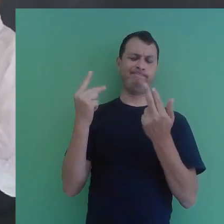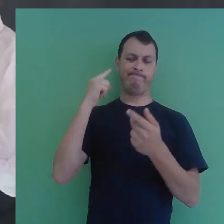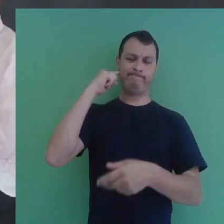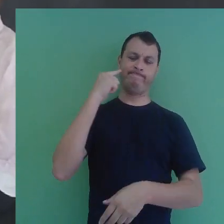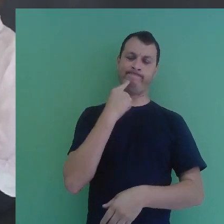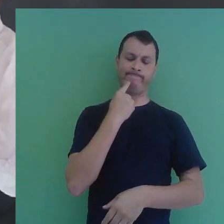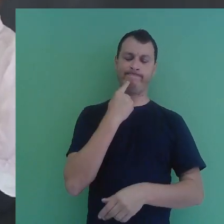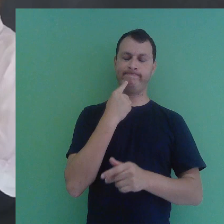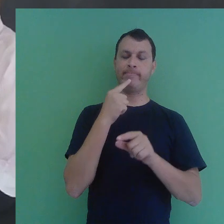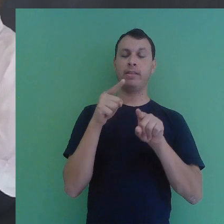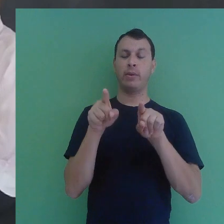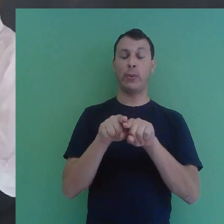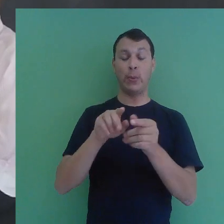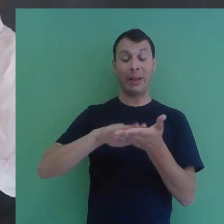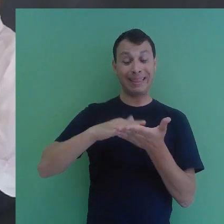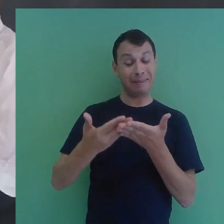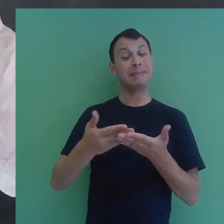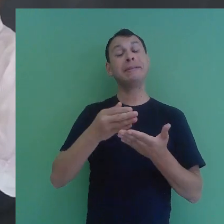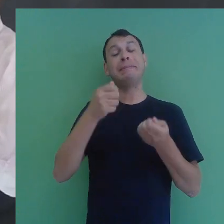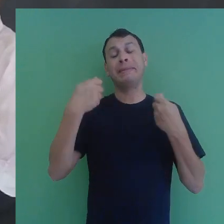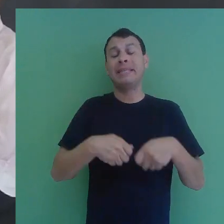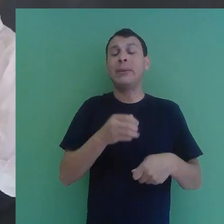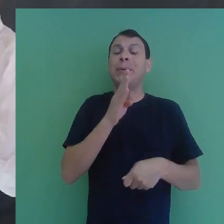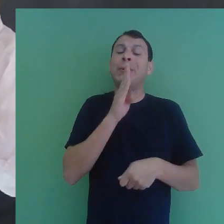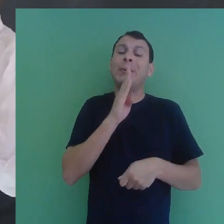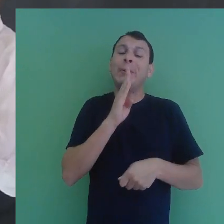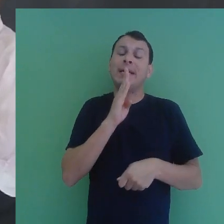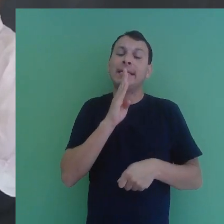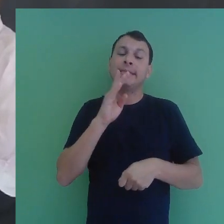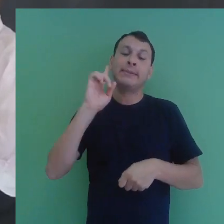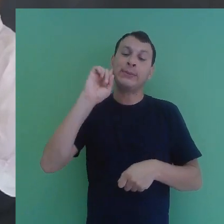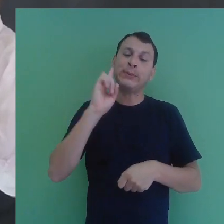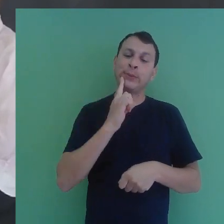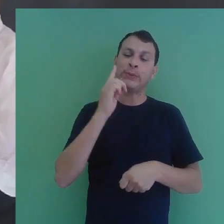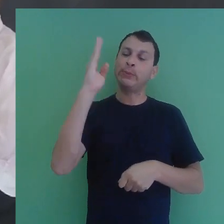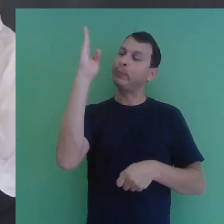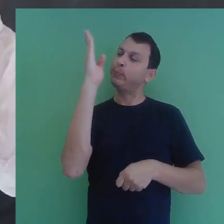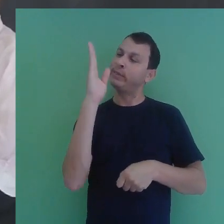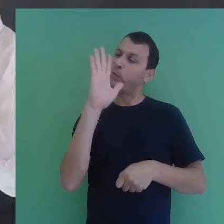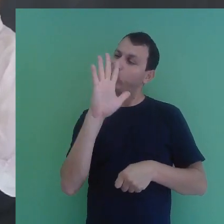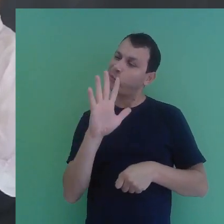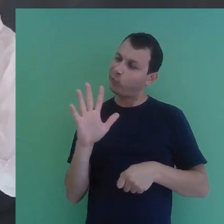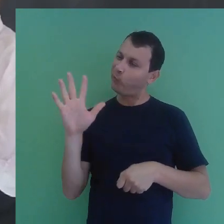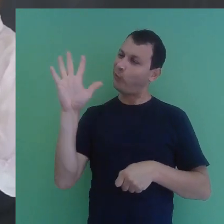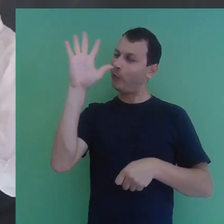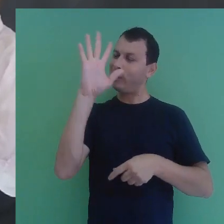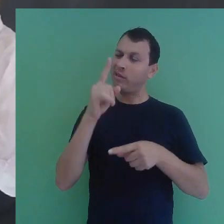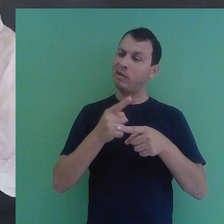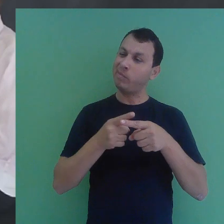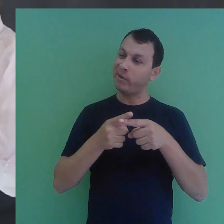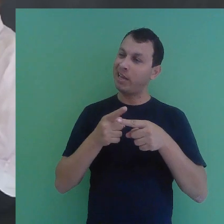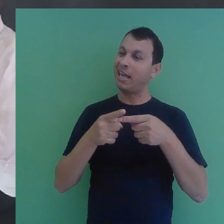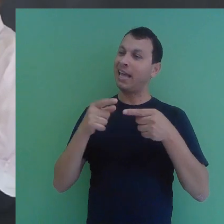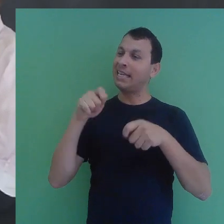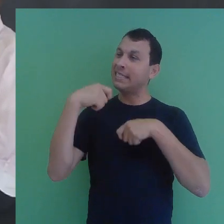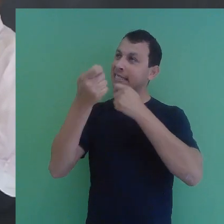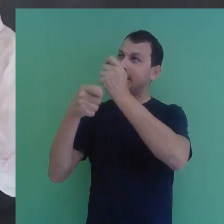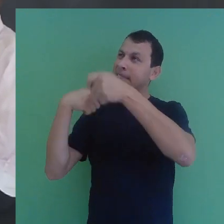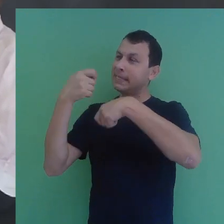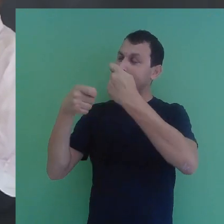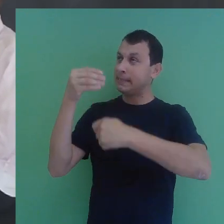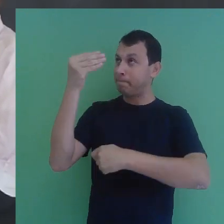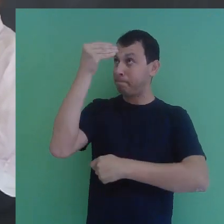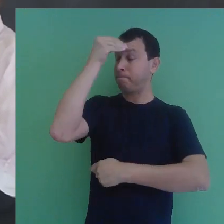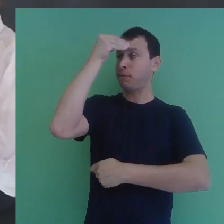Então o intérprete ele precisa conhecer surdos do Brasil inteiro para ser bem hábil, né? Às vezes o intérprete, por